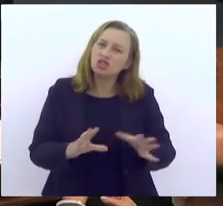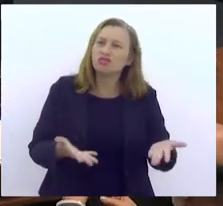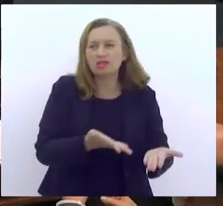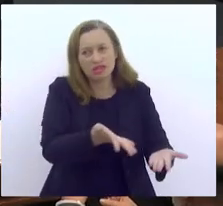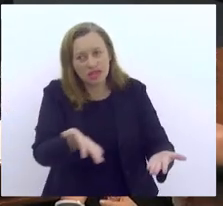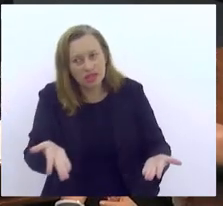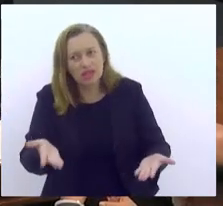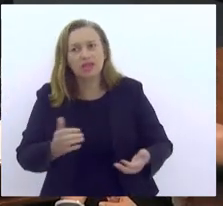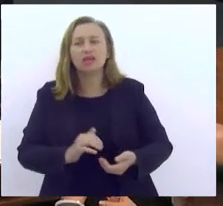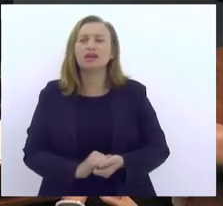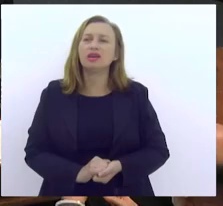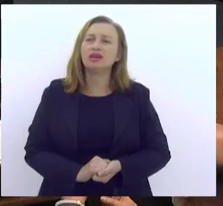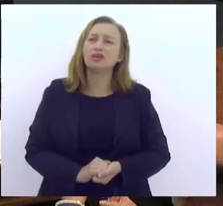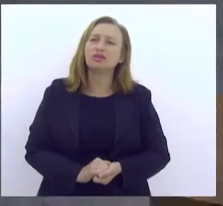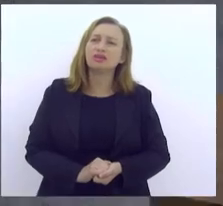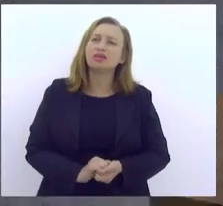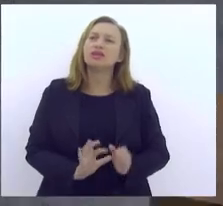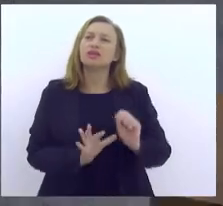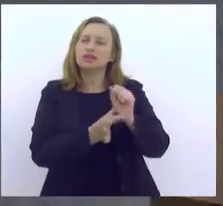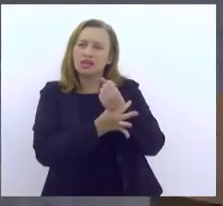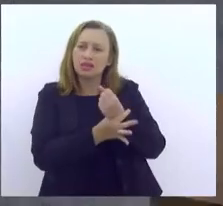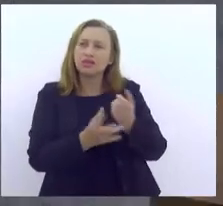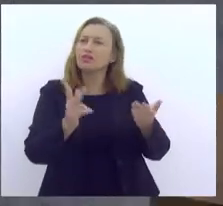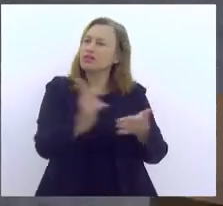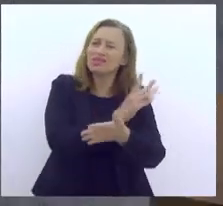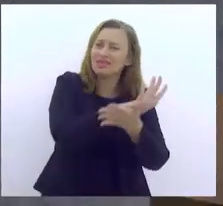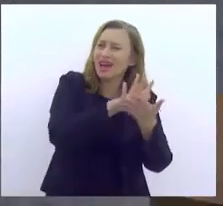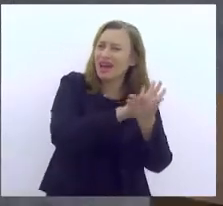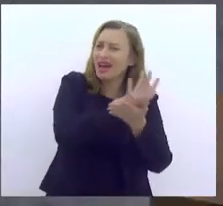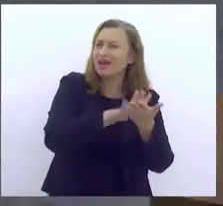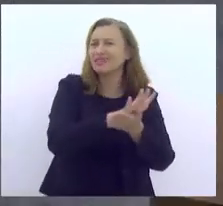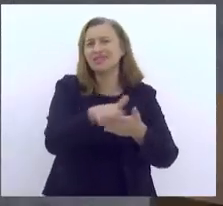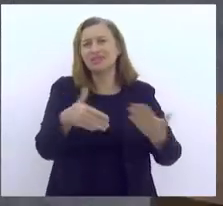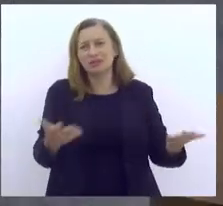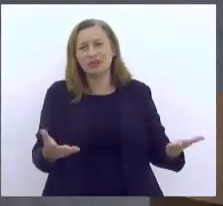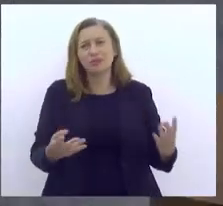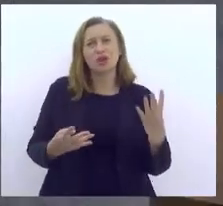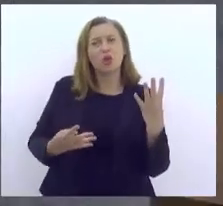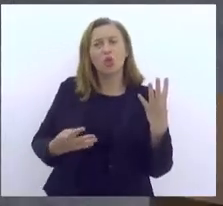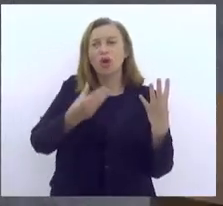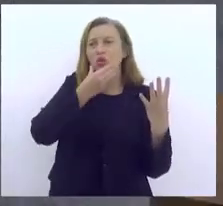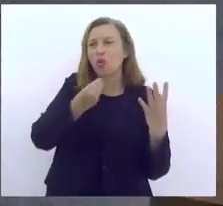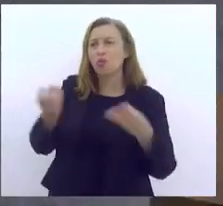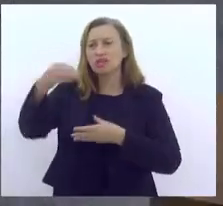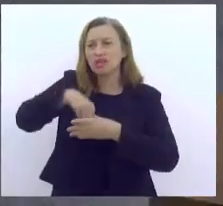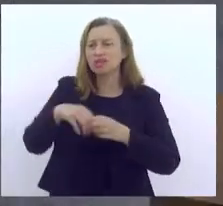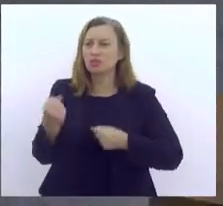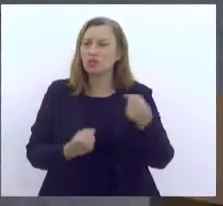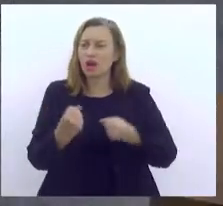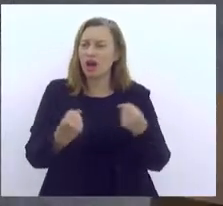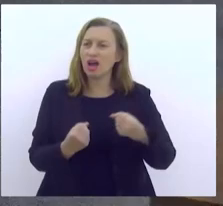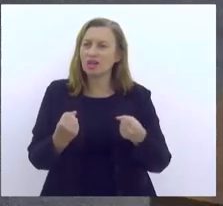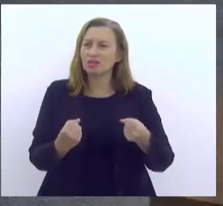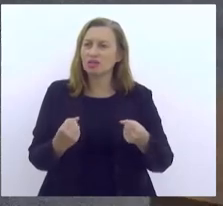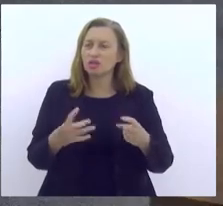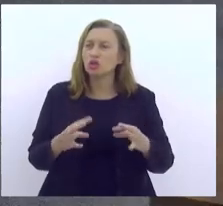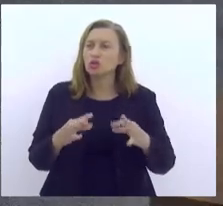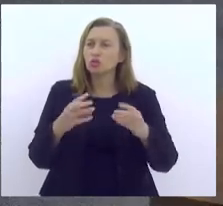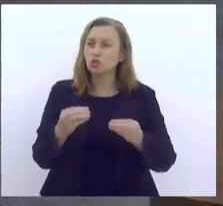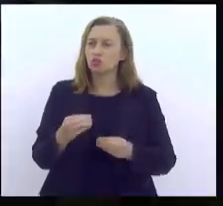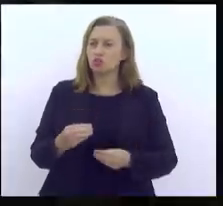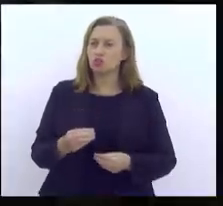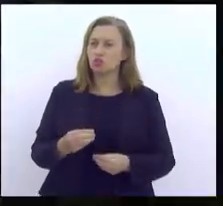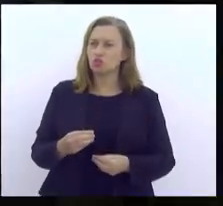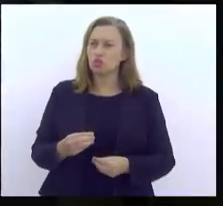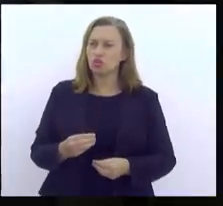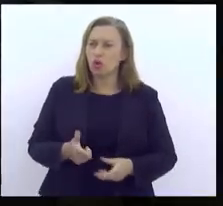trouxe vocês aqui, né, vamos dizer assim, em segurança, não aconteceu nada. Mas tinha quatro homens dentro do carro, três atrás, um na frente, tudo de bico,